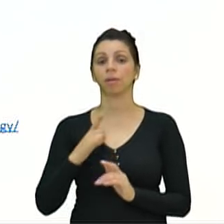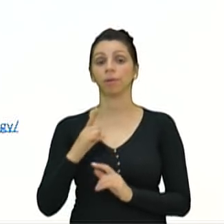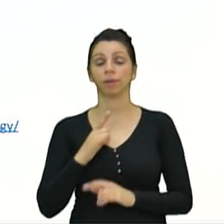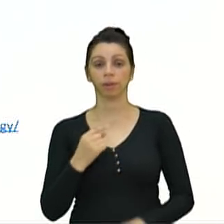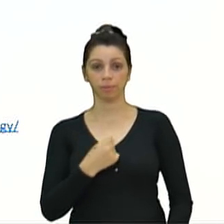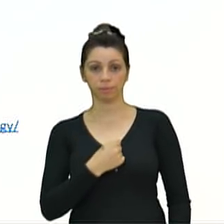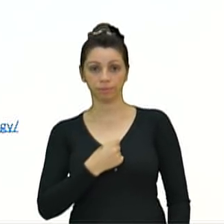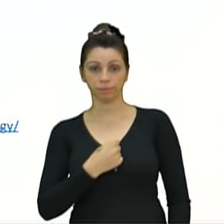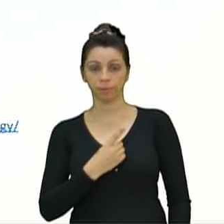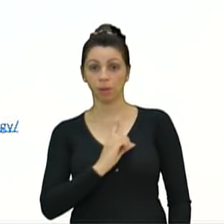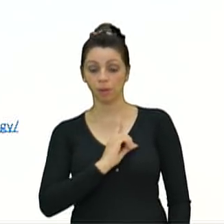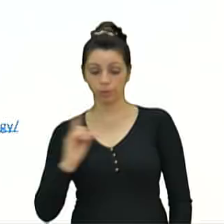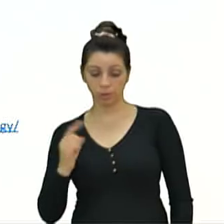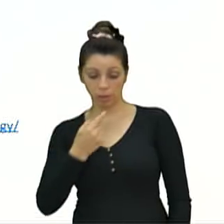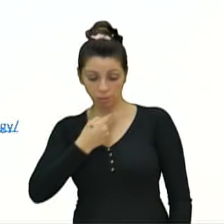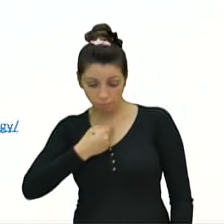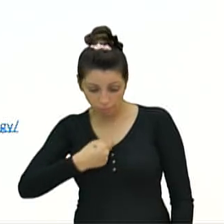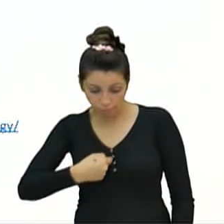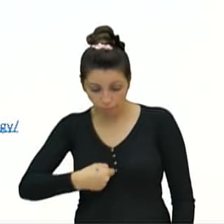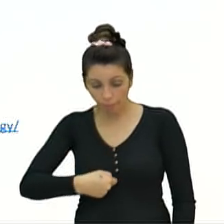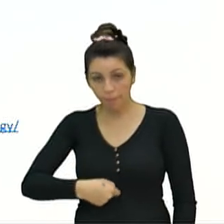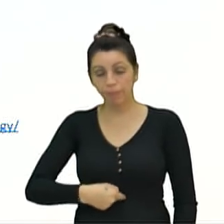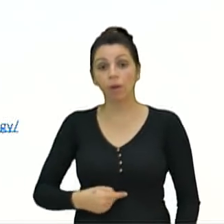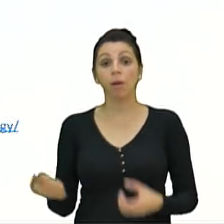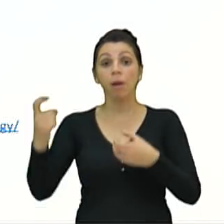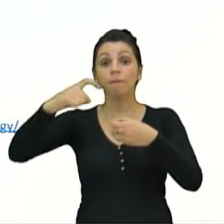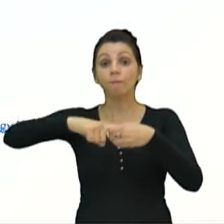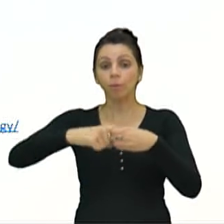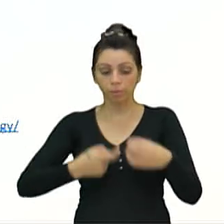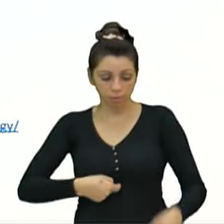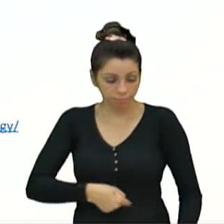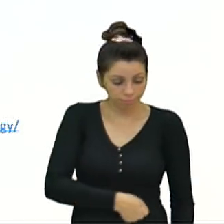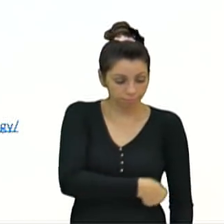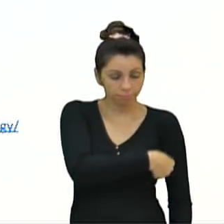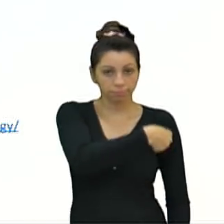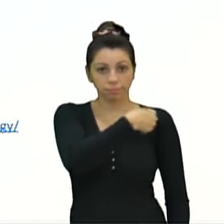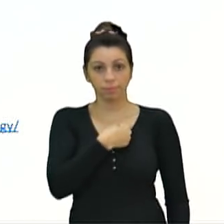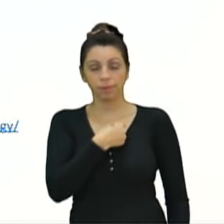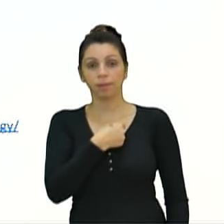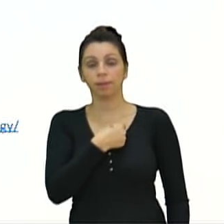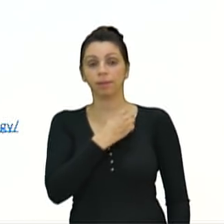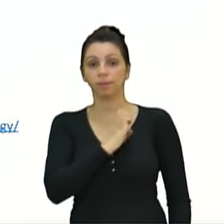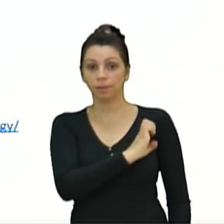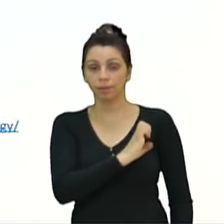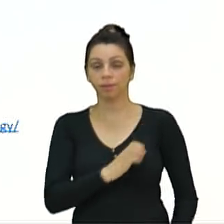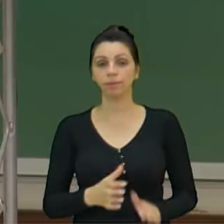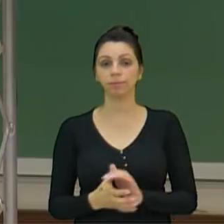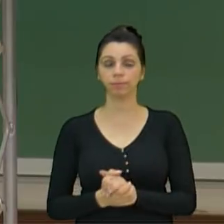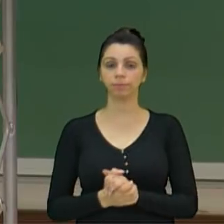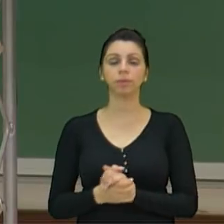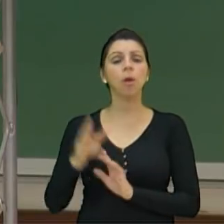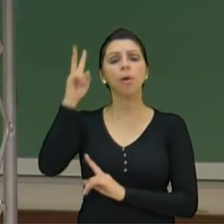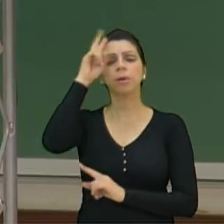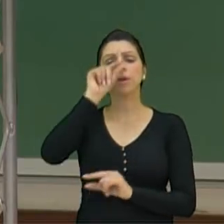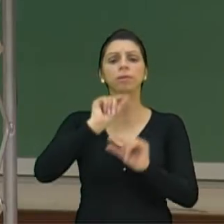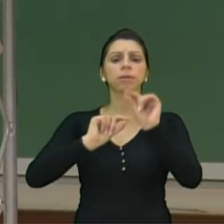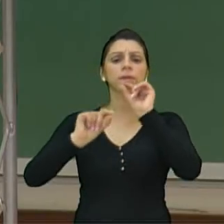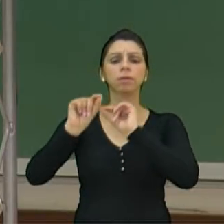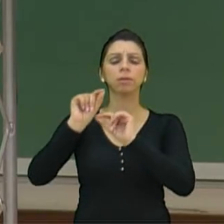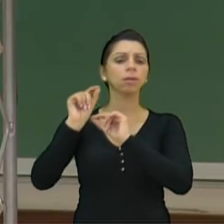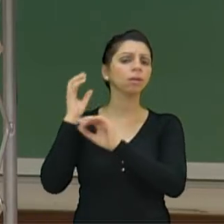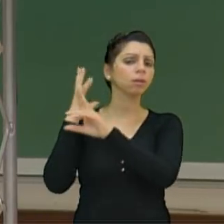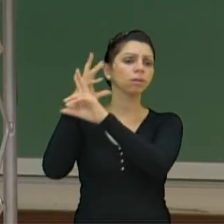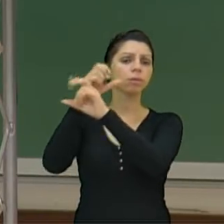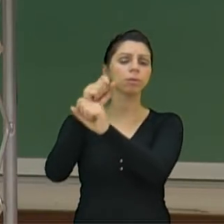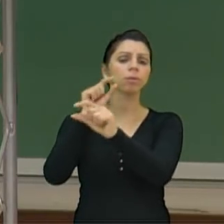coração e em outro momento, ele passa pelo lado esquerdo, tá? O que eu quero que você se lembre aqui com esse